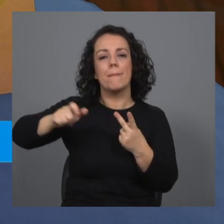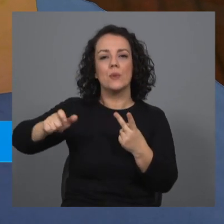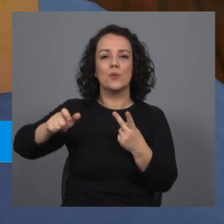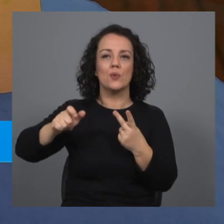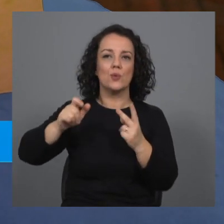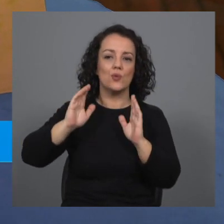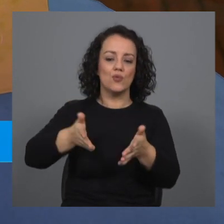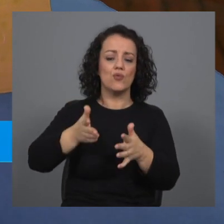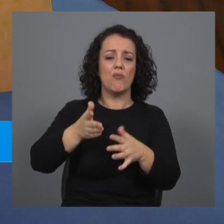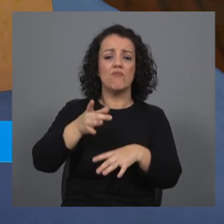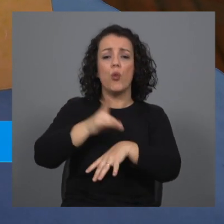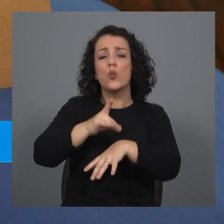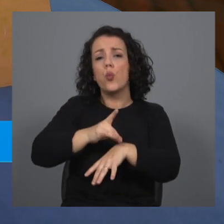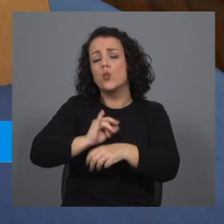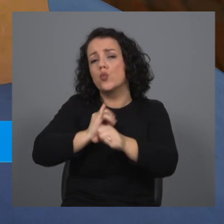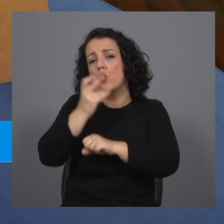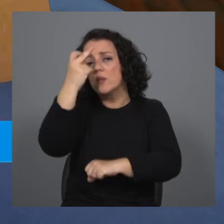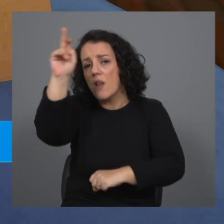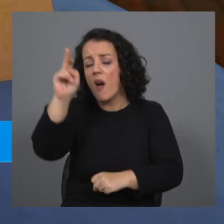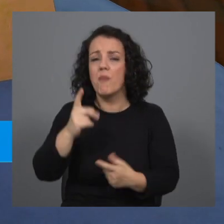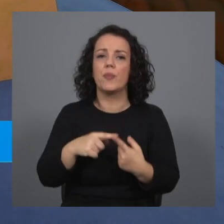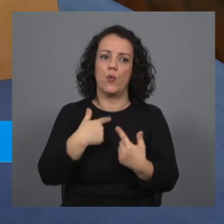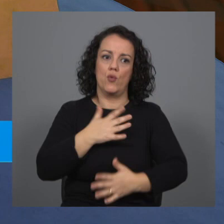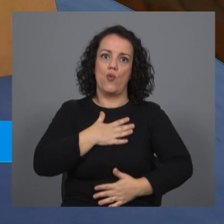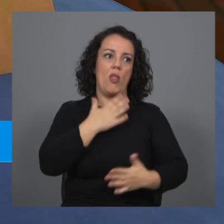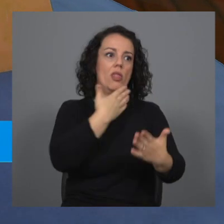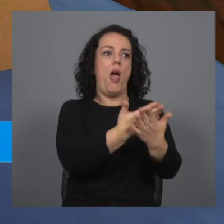com patologias crónicas e que portanto não os queremos de todo